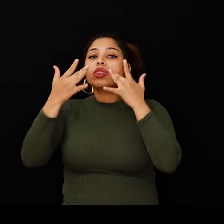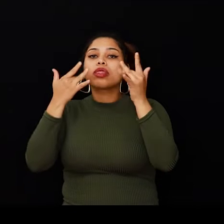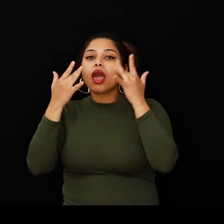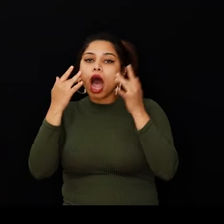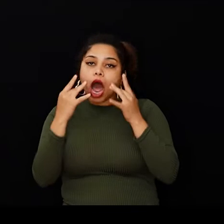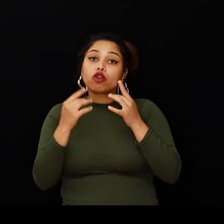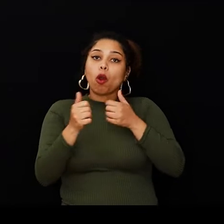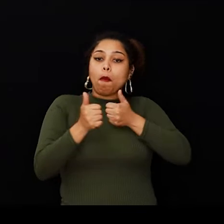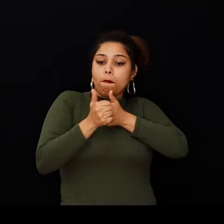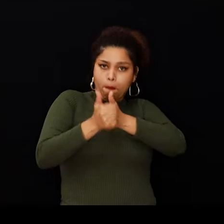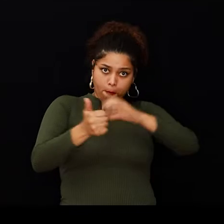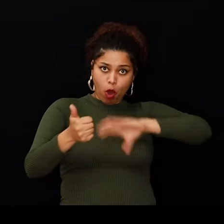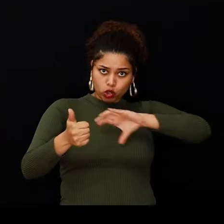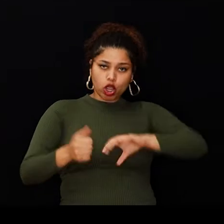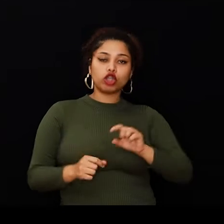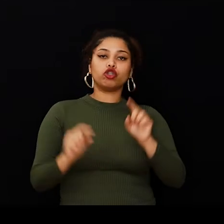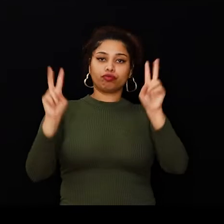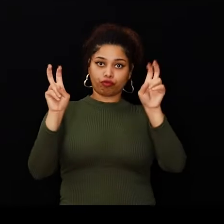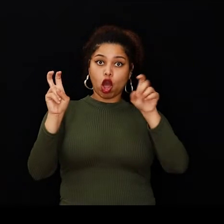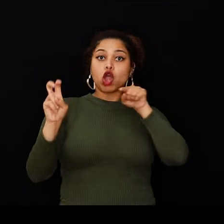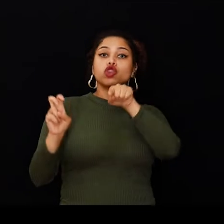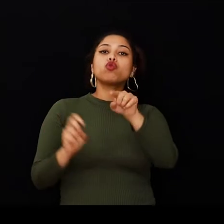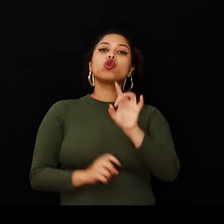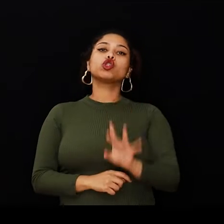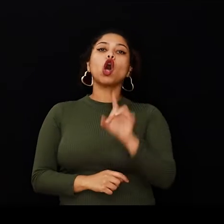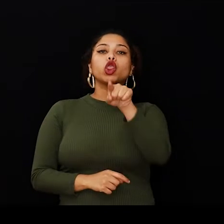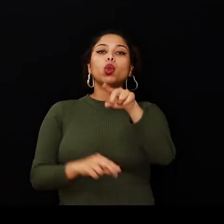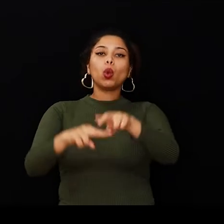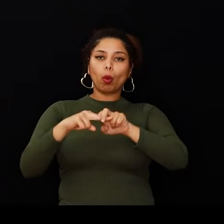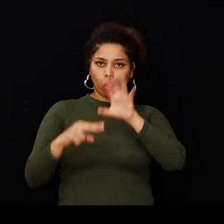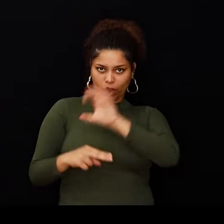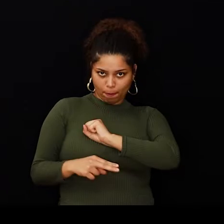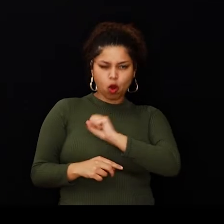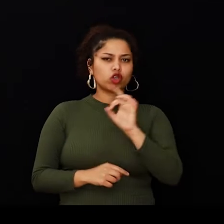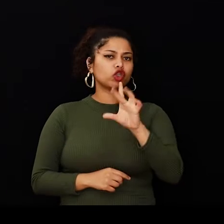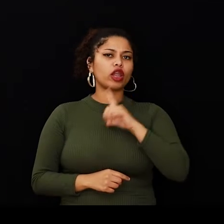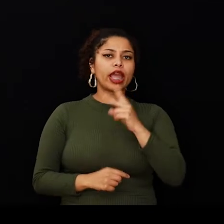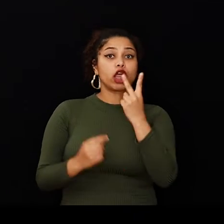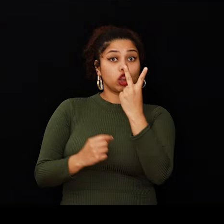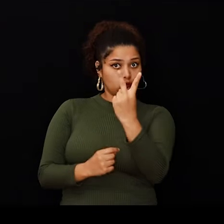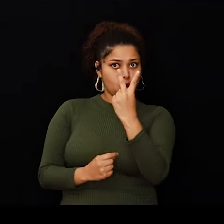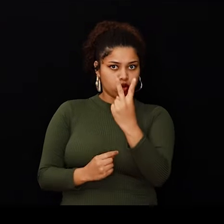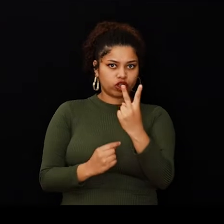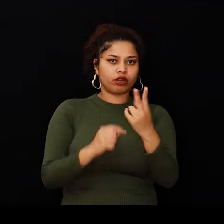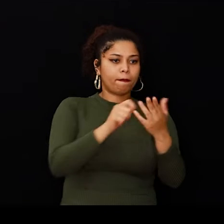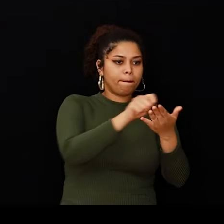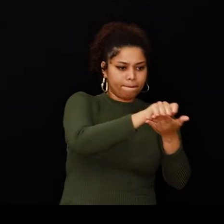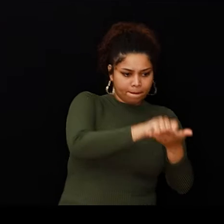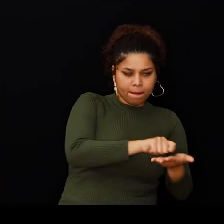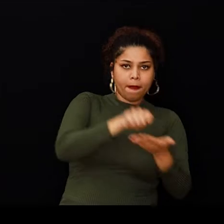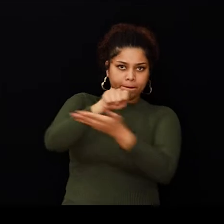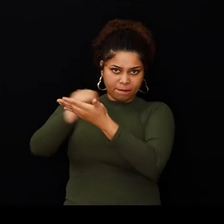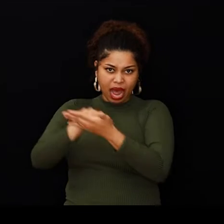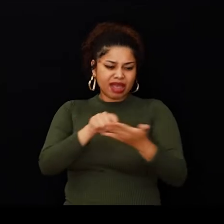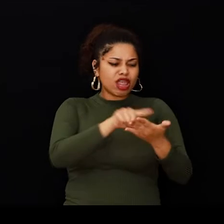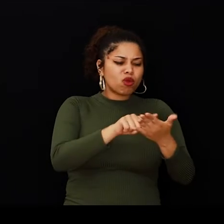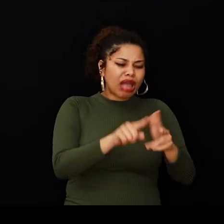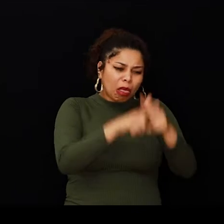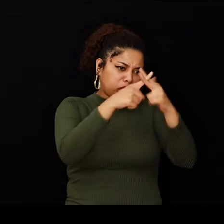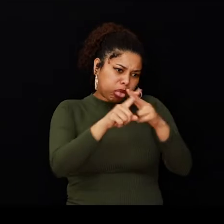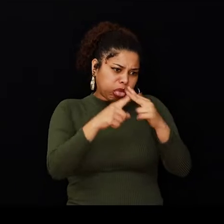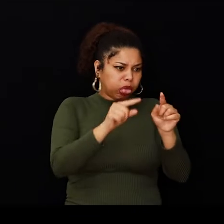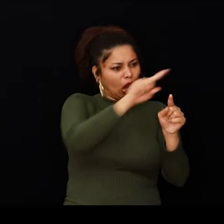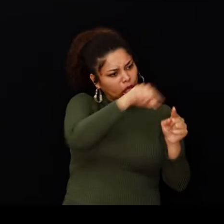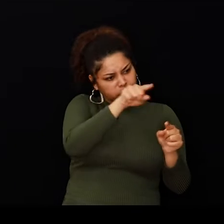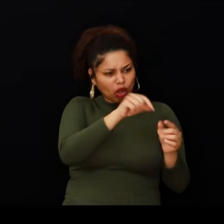peça Tu Só Tu Puro Amor, que tem dois exemplares. Um exemplar com bastante rasuras,